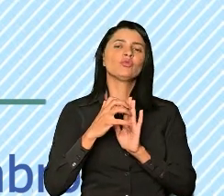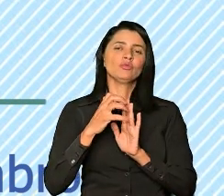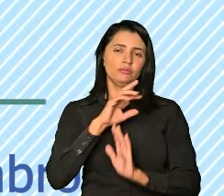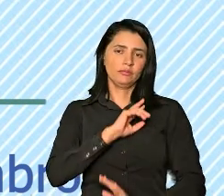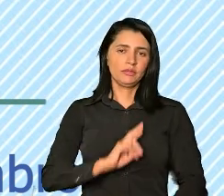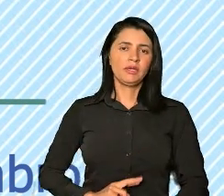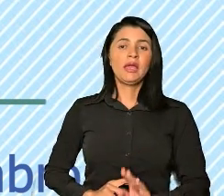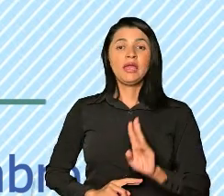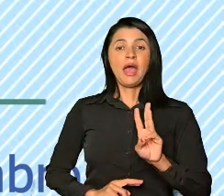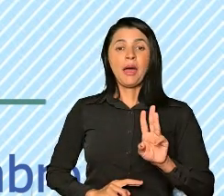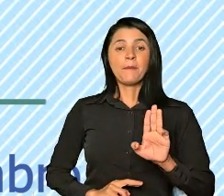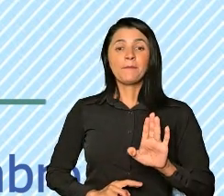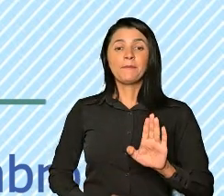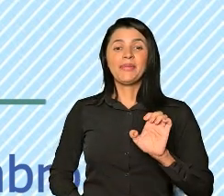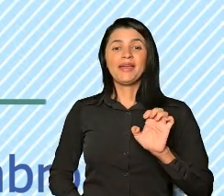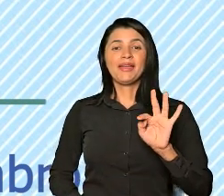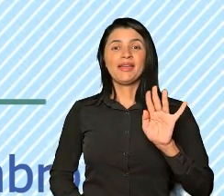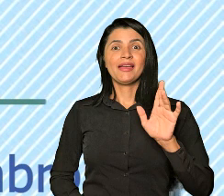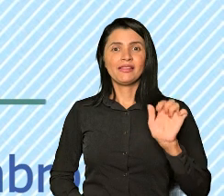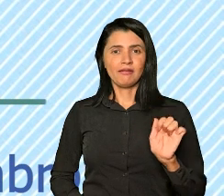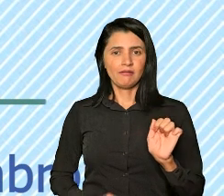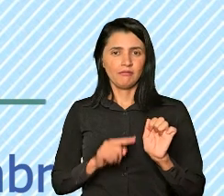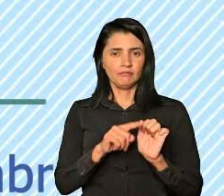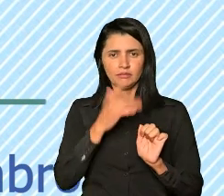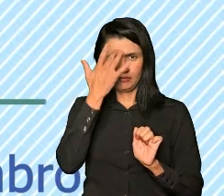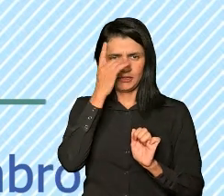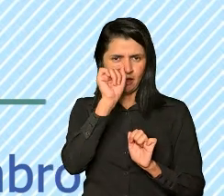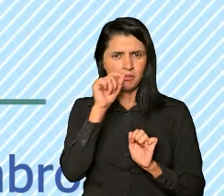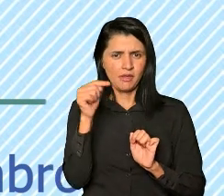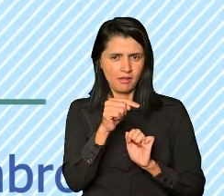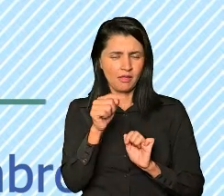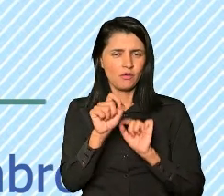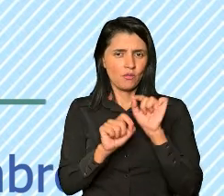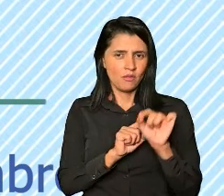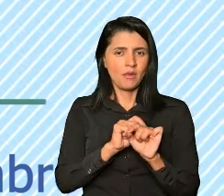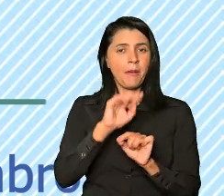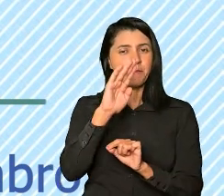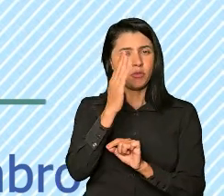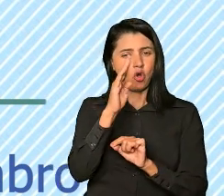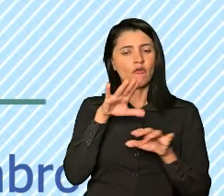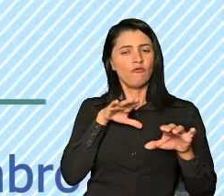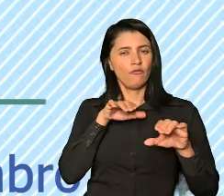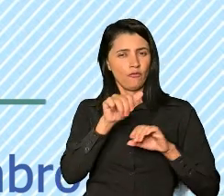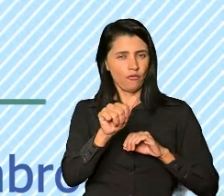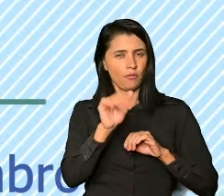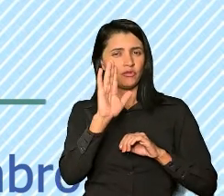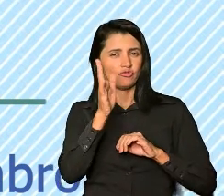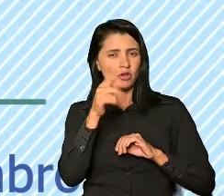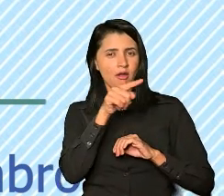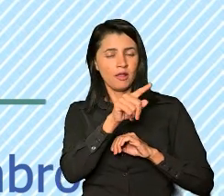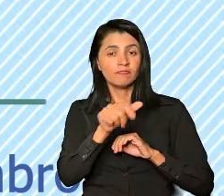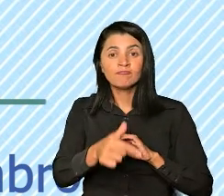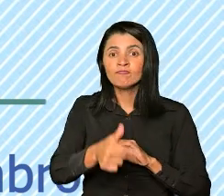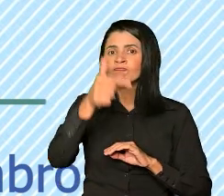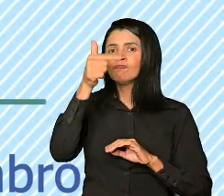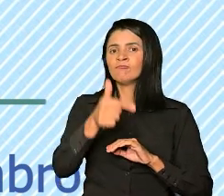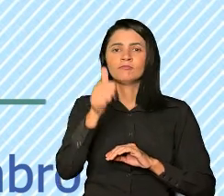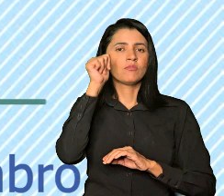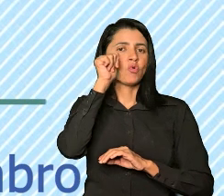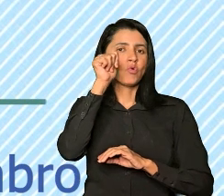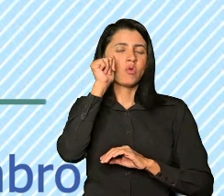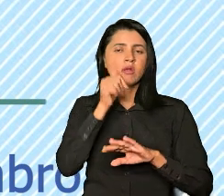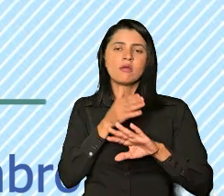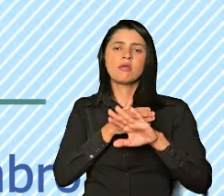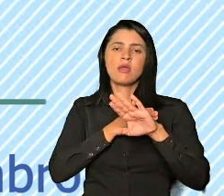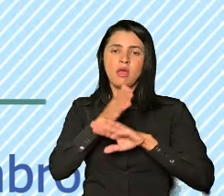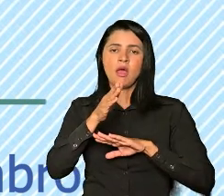a Berta Lutz. Berta Lutz também, para quem não sabe, era bióloga de formação. Ela vai ser a segunda mulher a